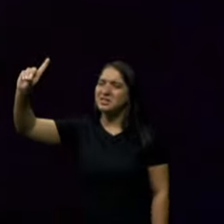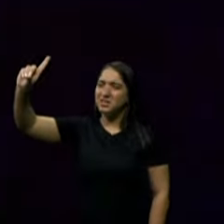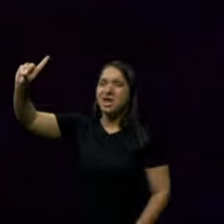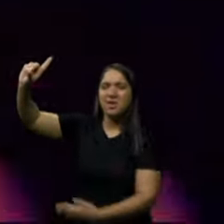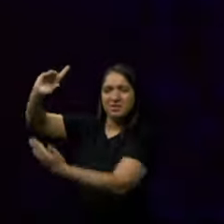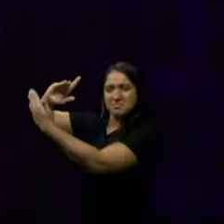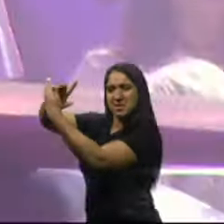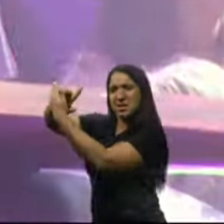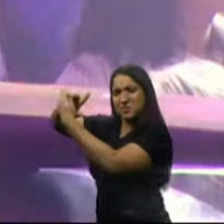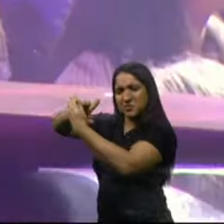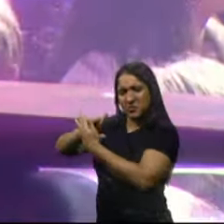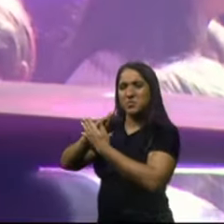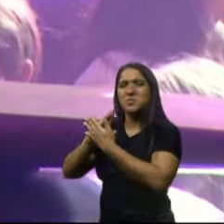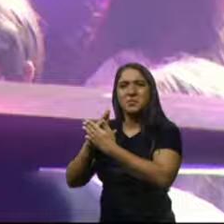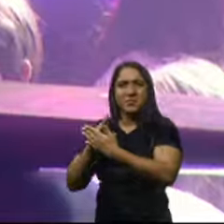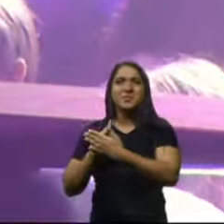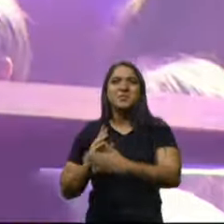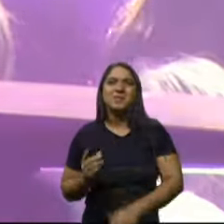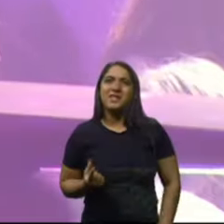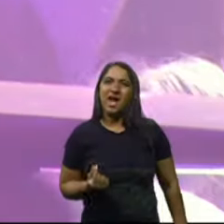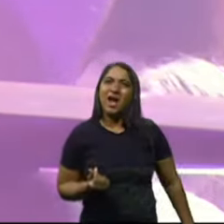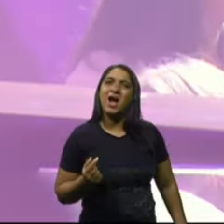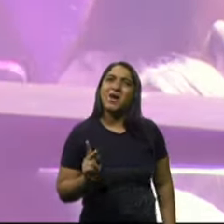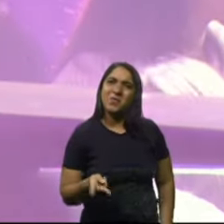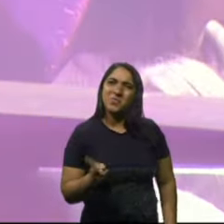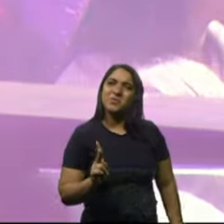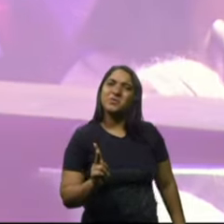para torar